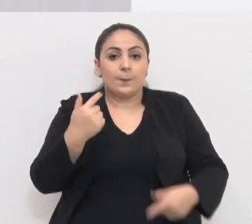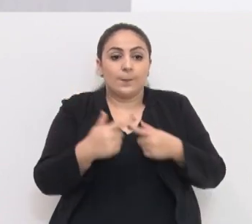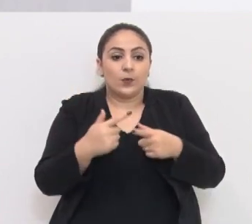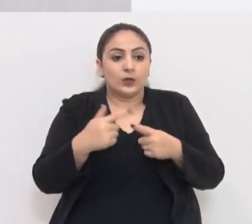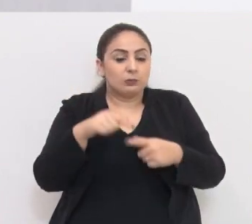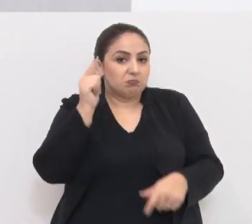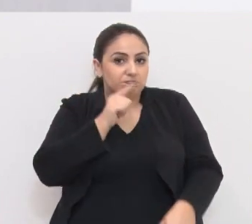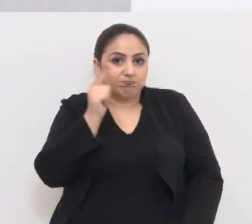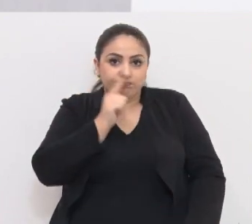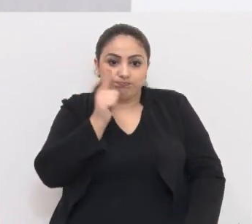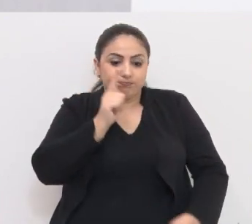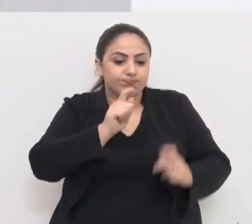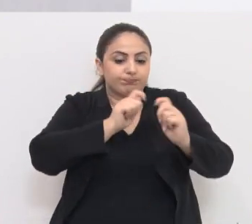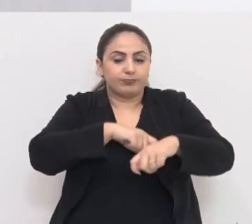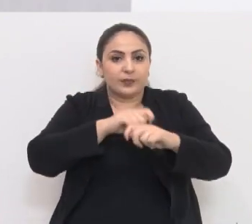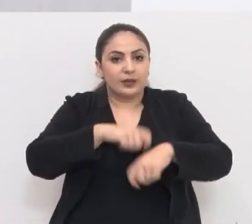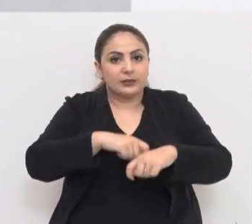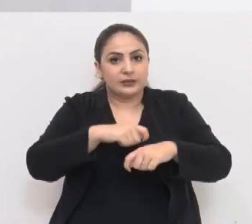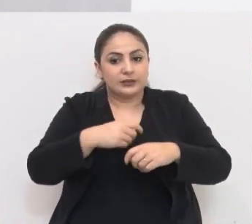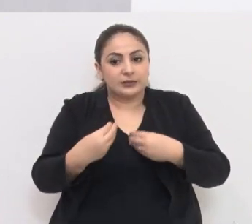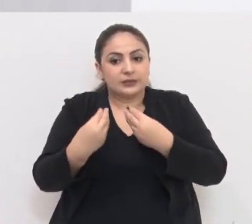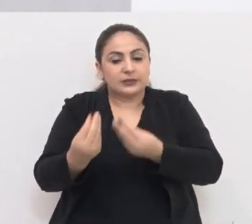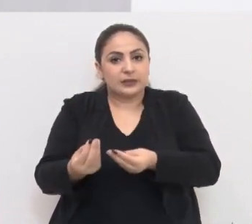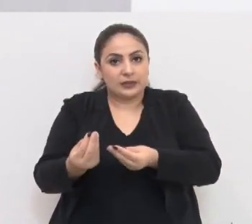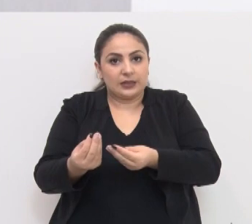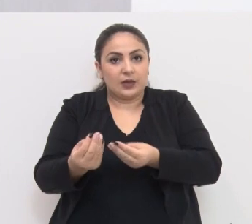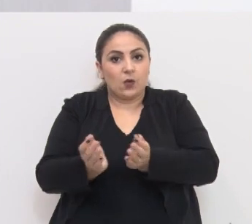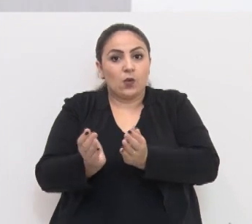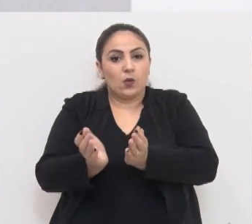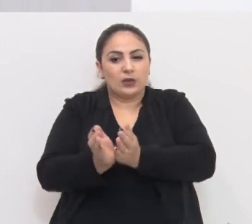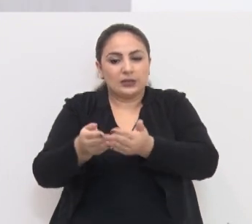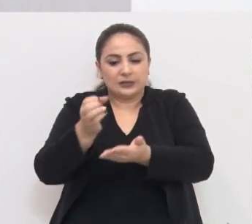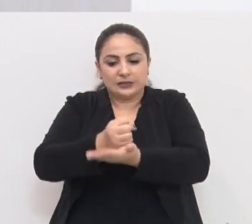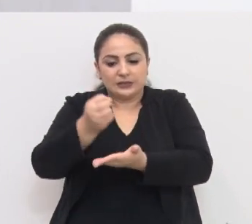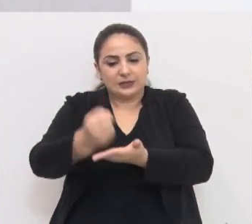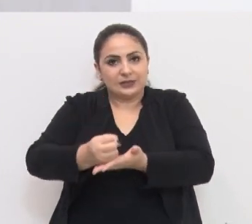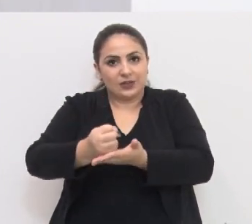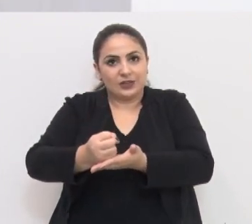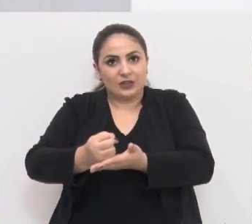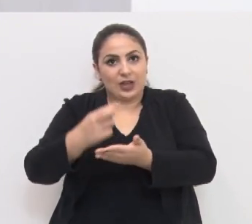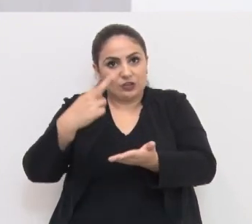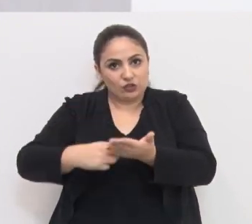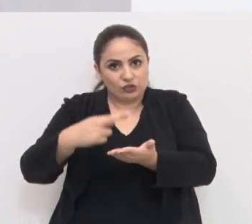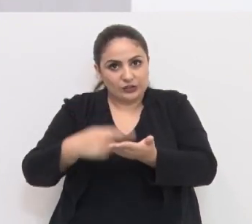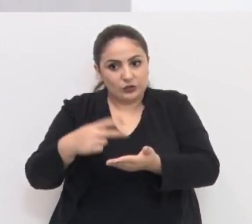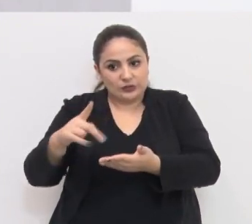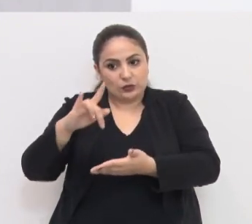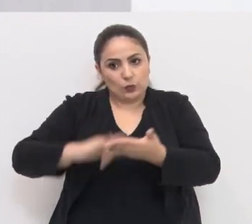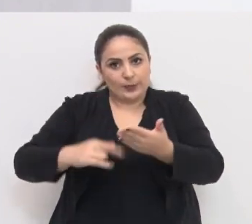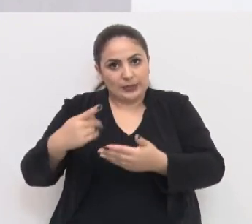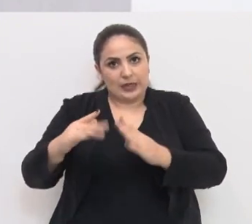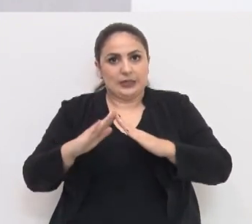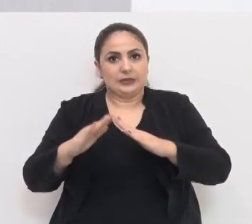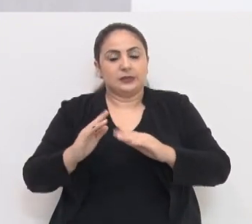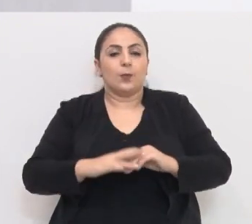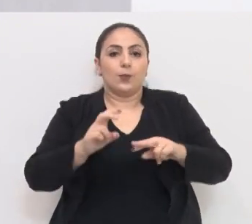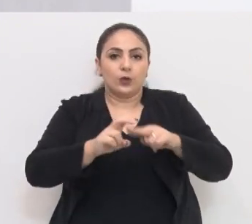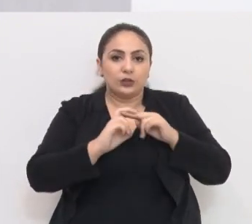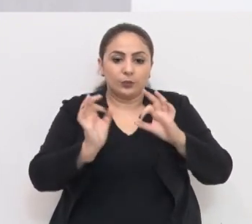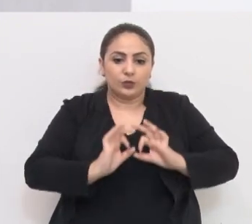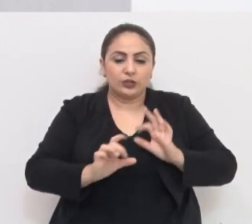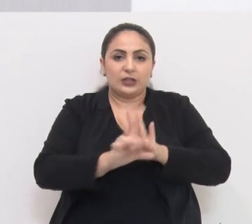medição acaba por não conseguir dar condições de ser encaminhado ao cartório para que haja então o registro dessa documentação. Então nós temos